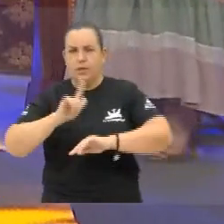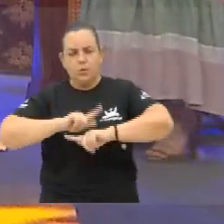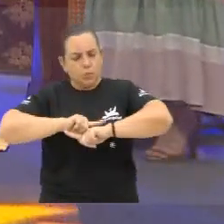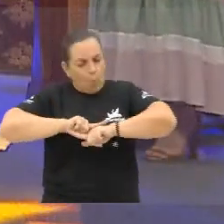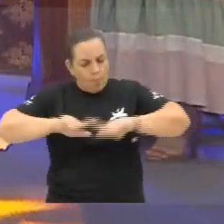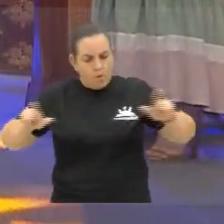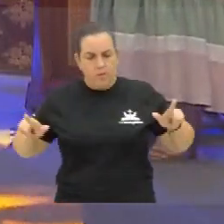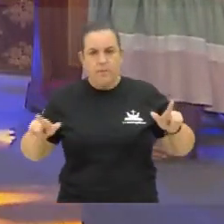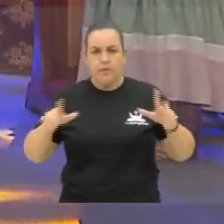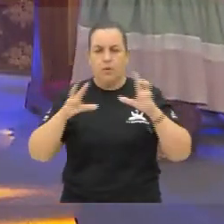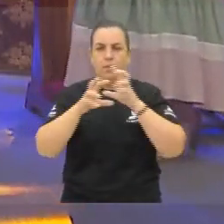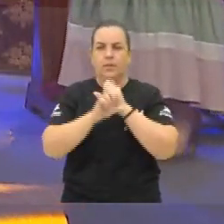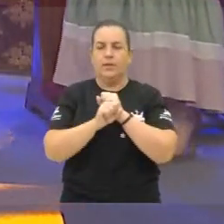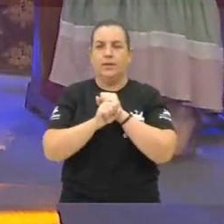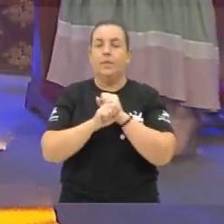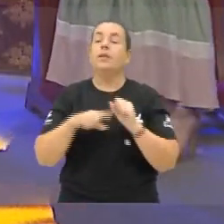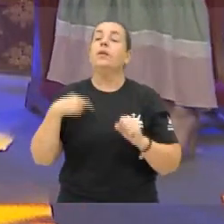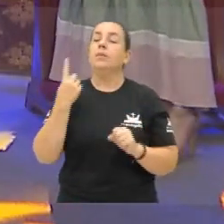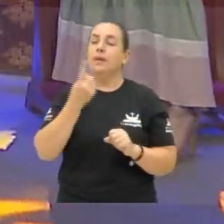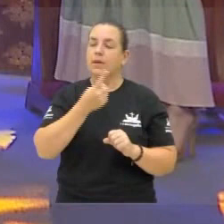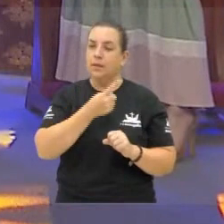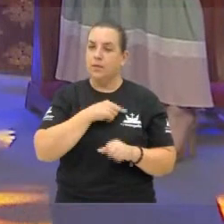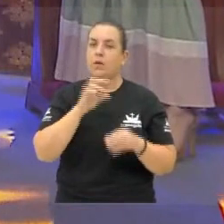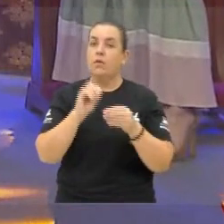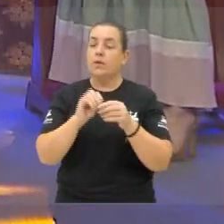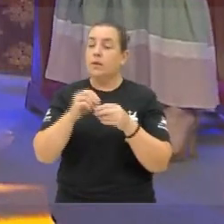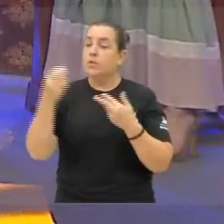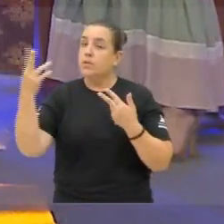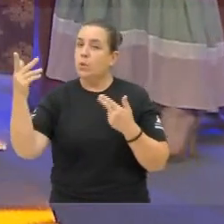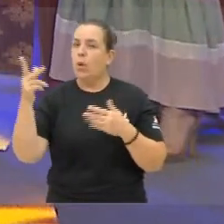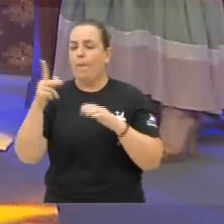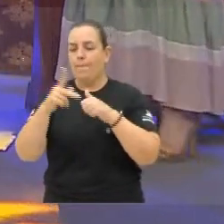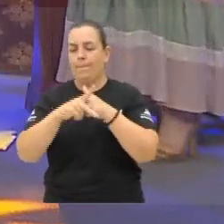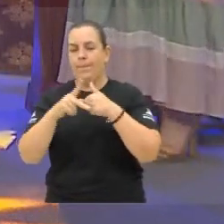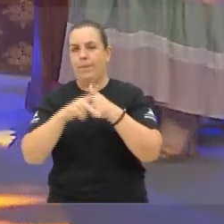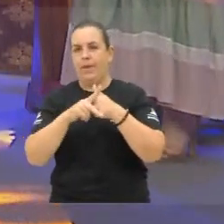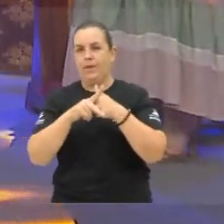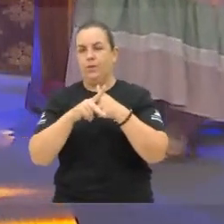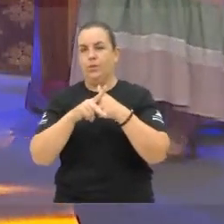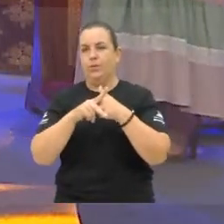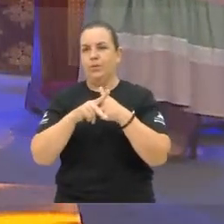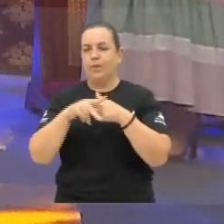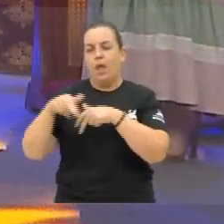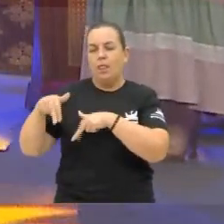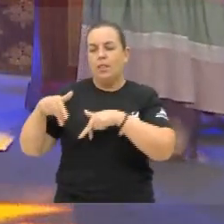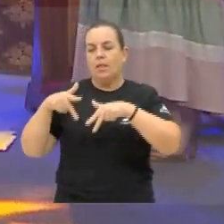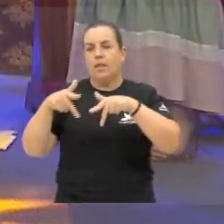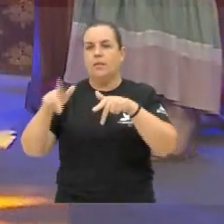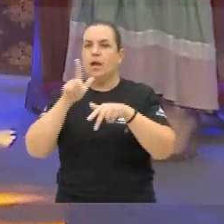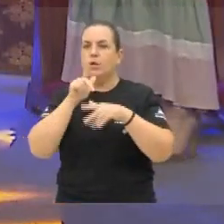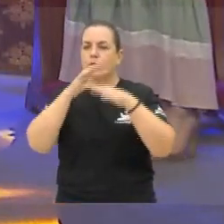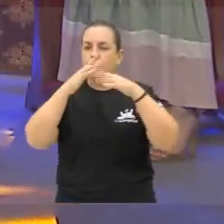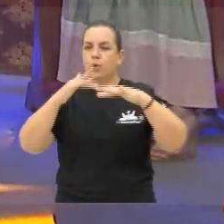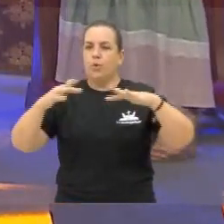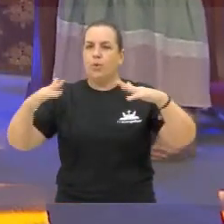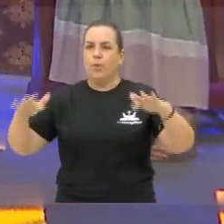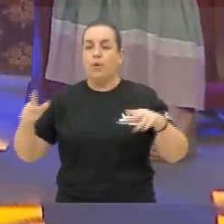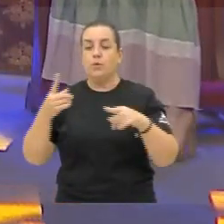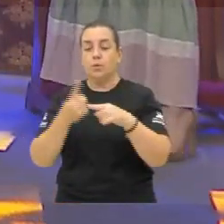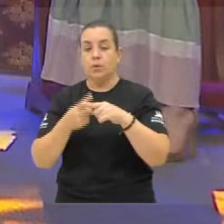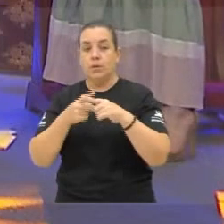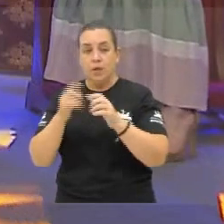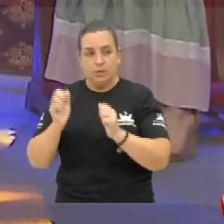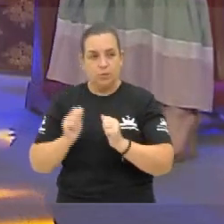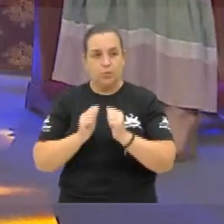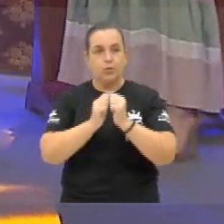completamente, para que nós façamos como Pedro, nos aventurar a andar sobre o mar, porque com